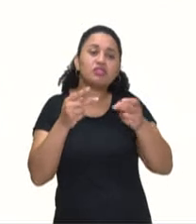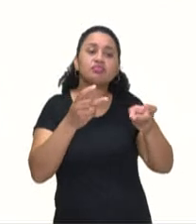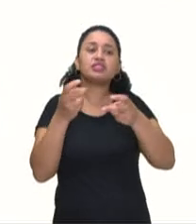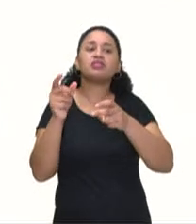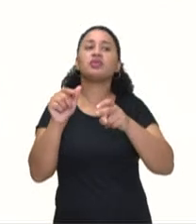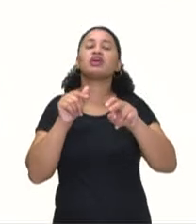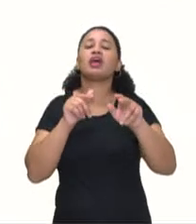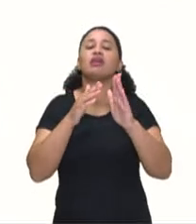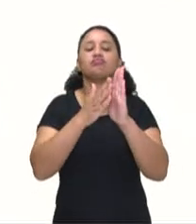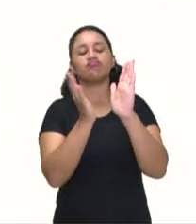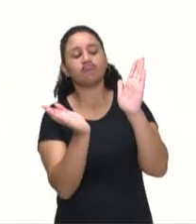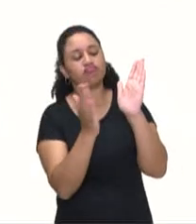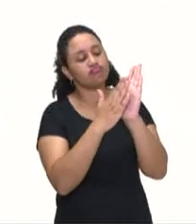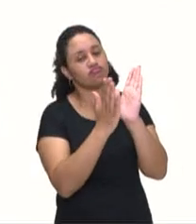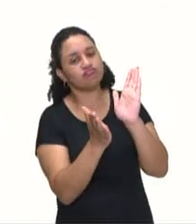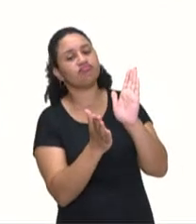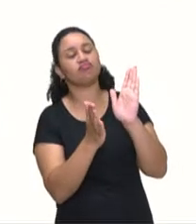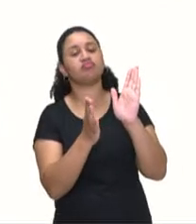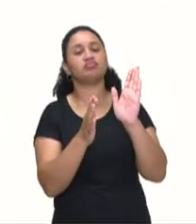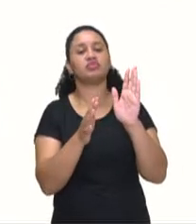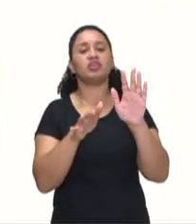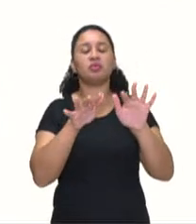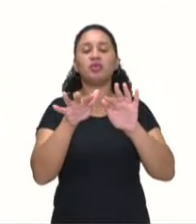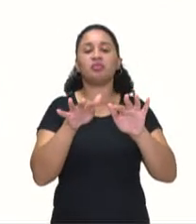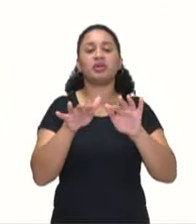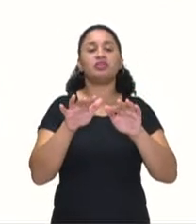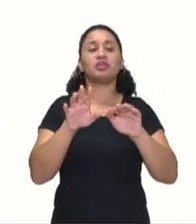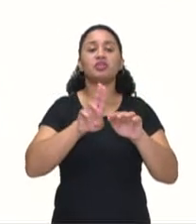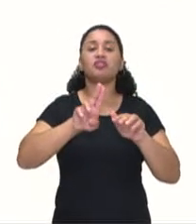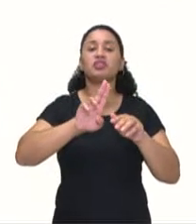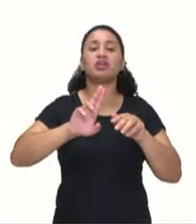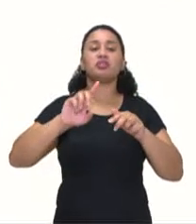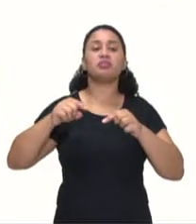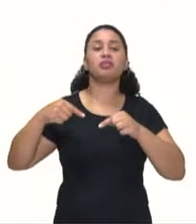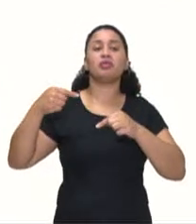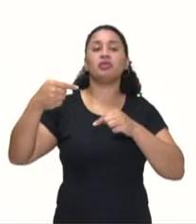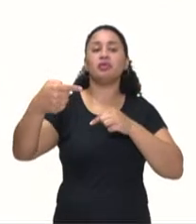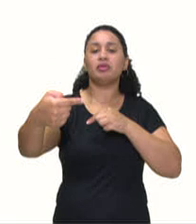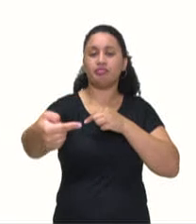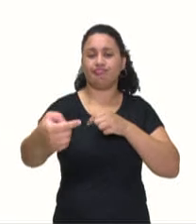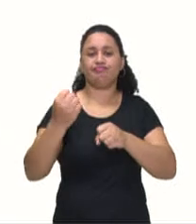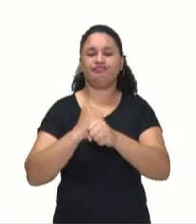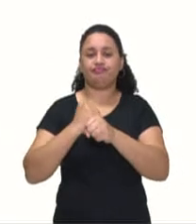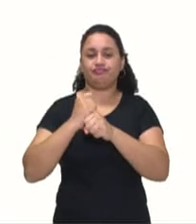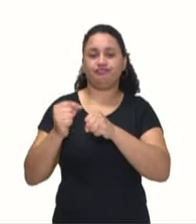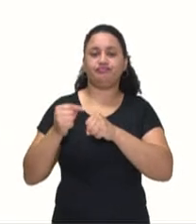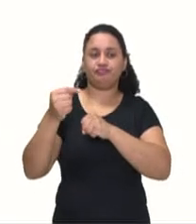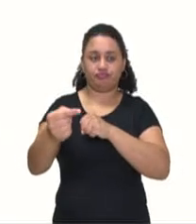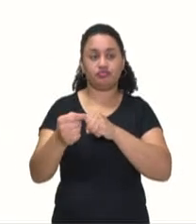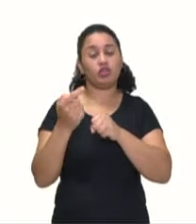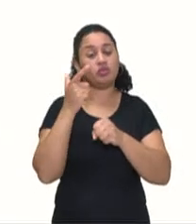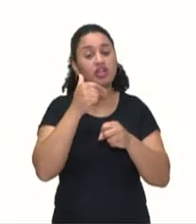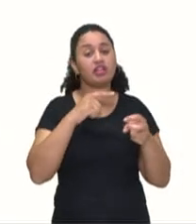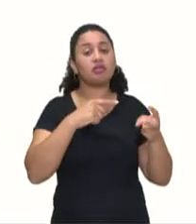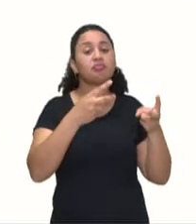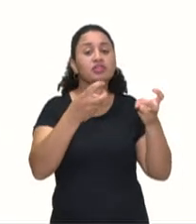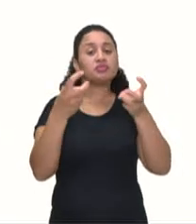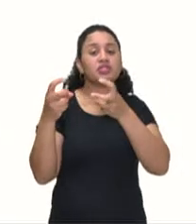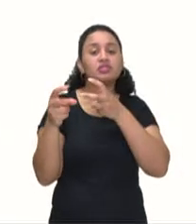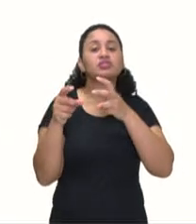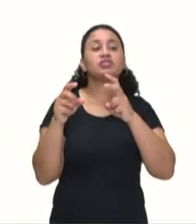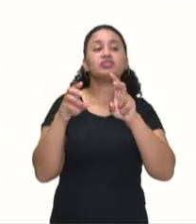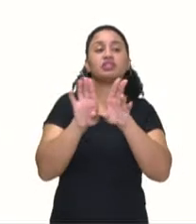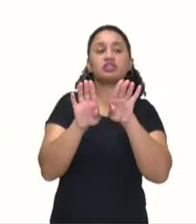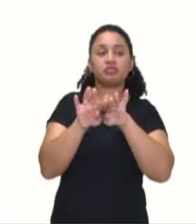usadas novamente apenas na época do Renascimento. Temos noções de perspectiva e de